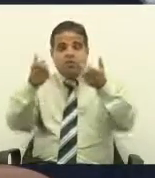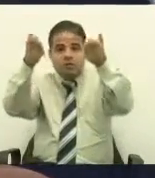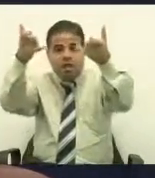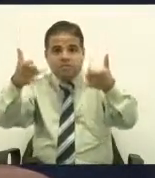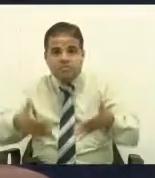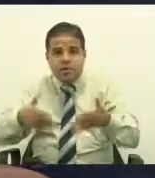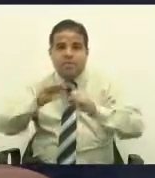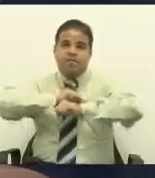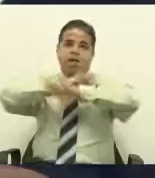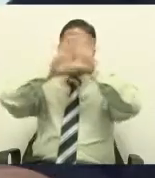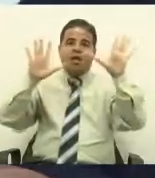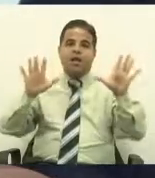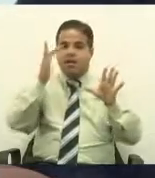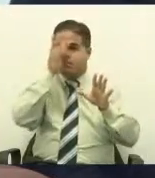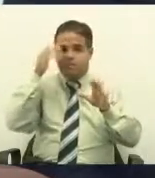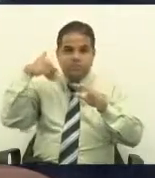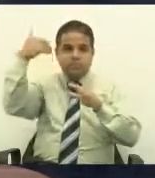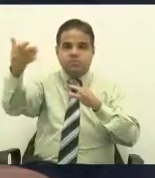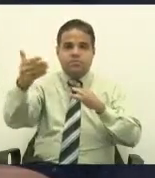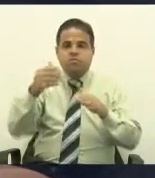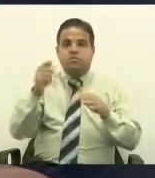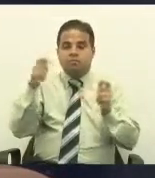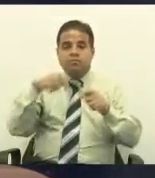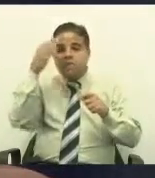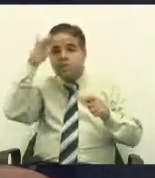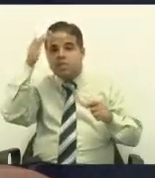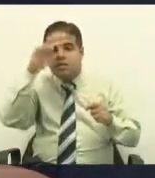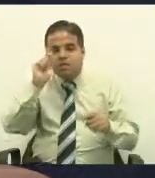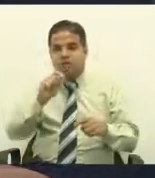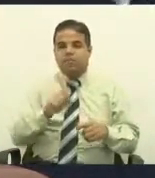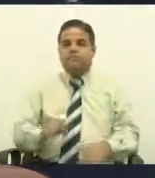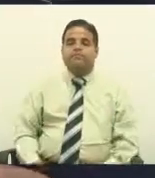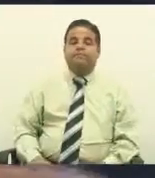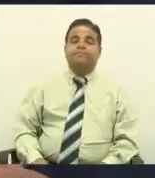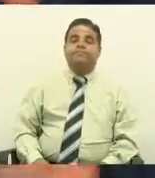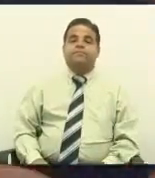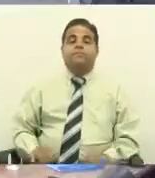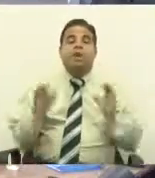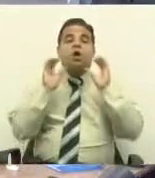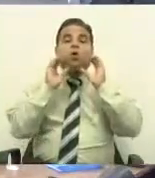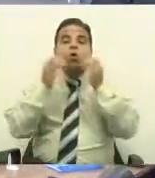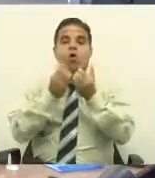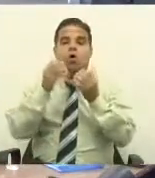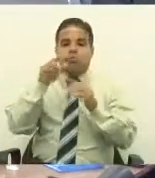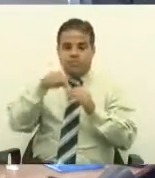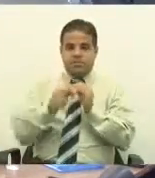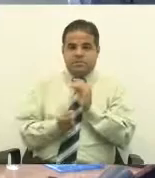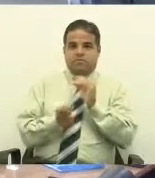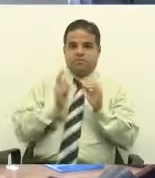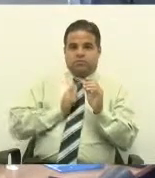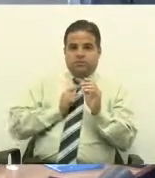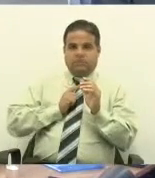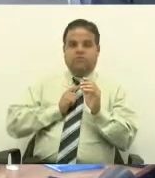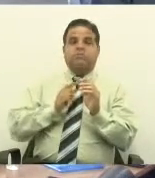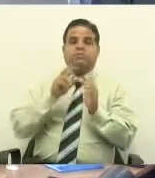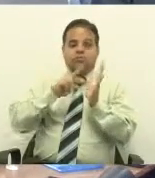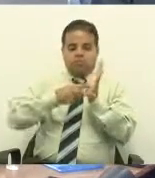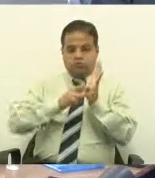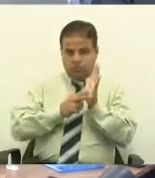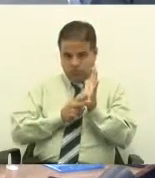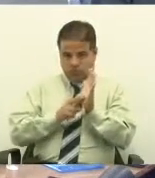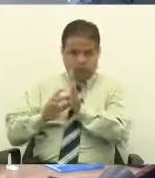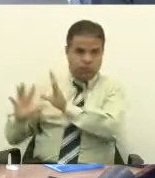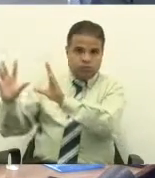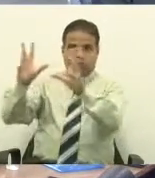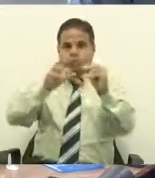isso para deixar bem claro que o empresário também está inserido, claro, no meio. Nós temos a comissão ela é composta pelos sindicatos,